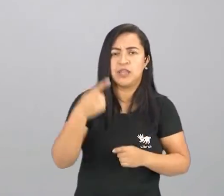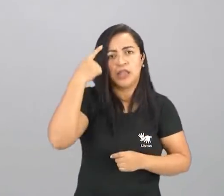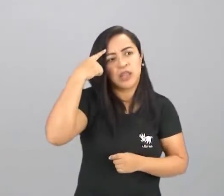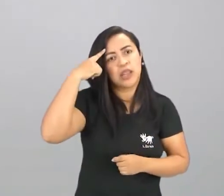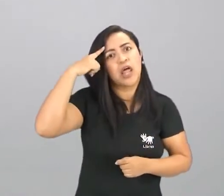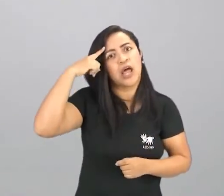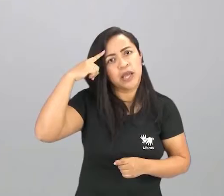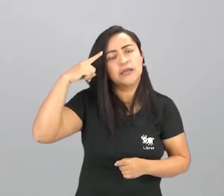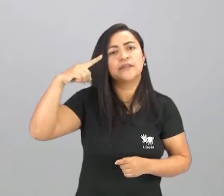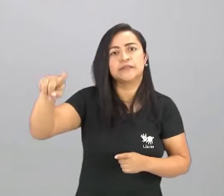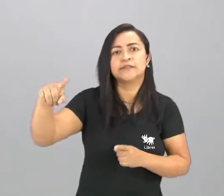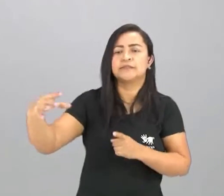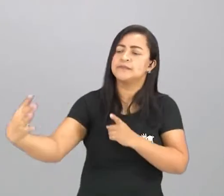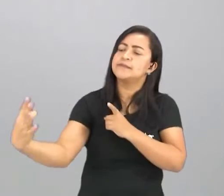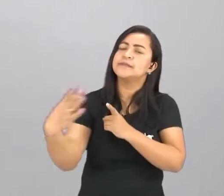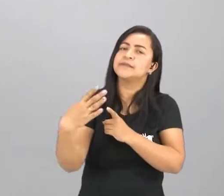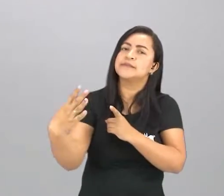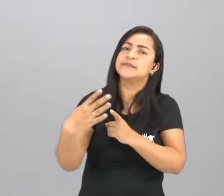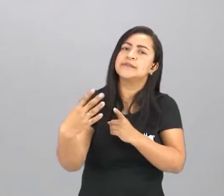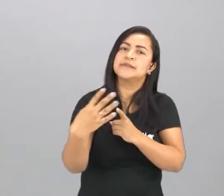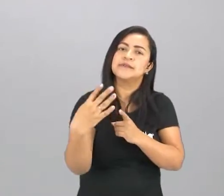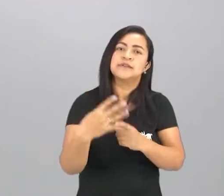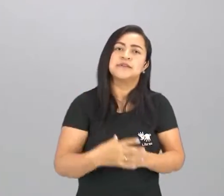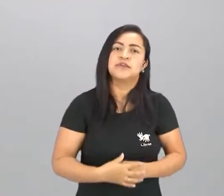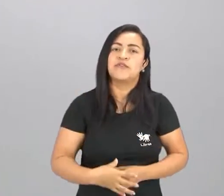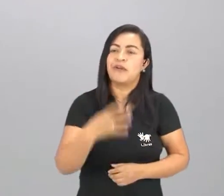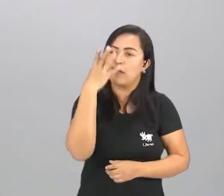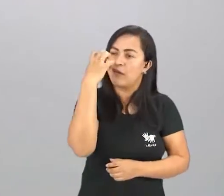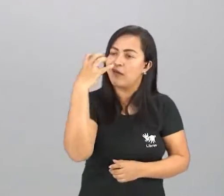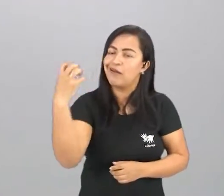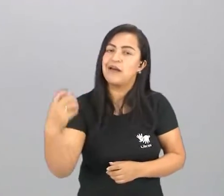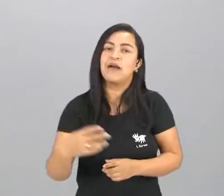vão atrair o cliente, que vai defender o produto e